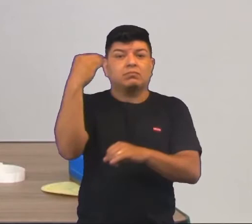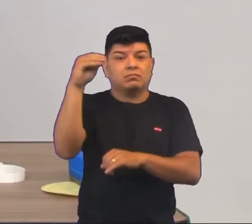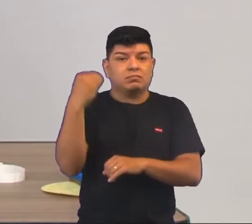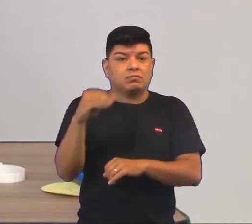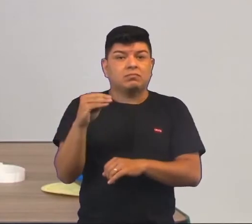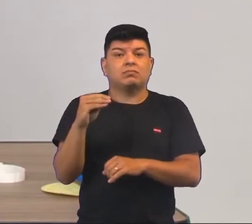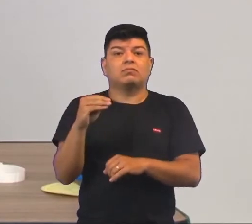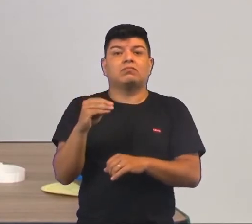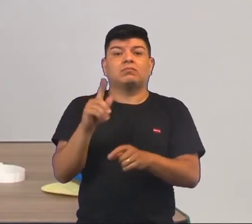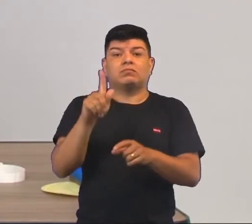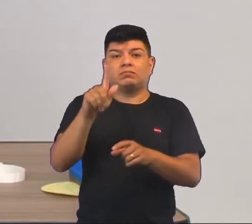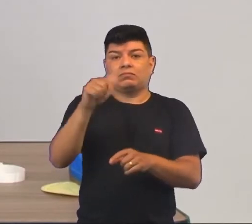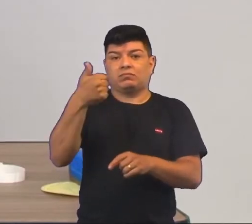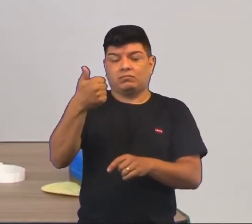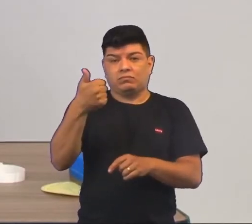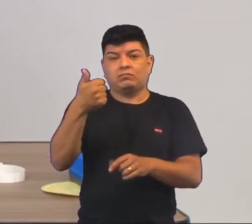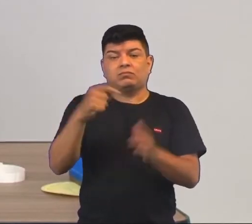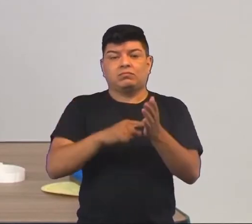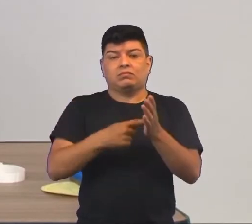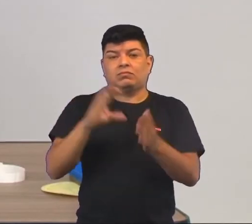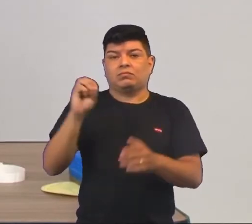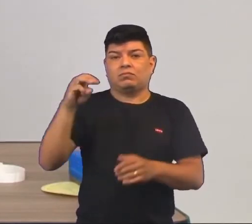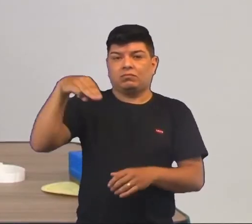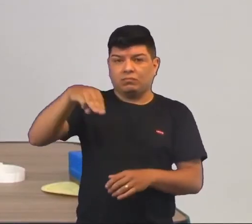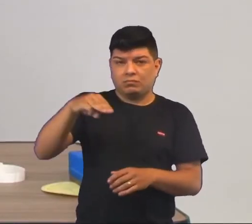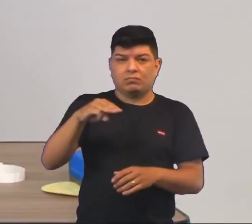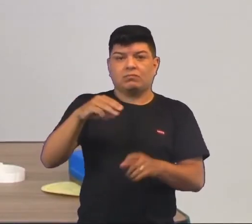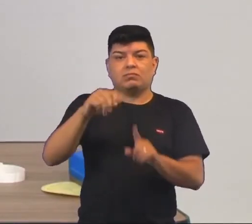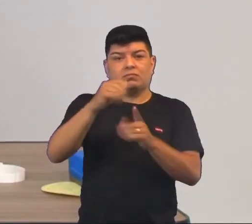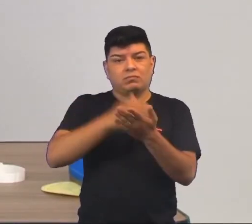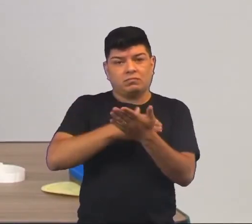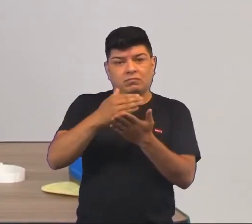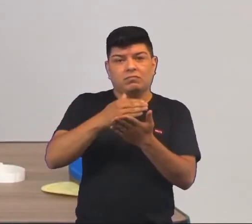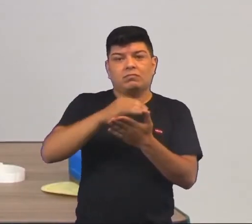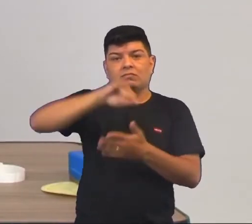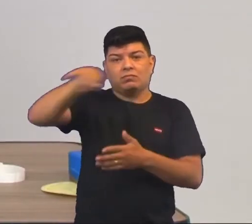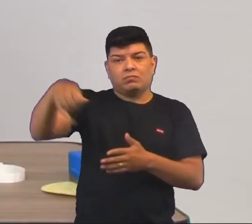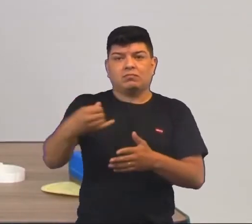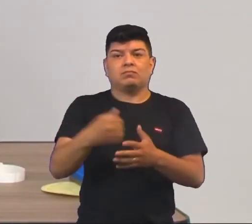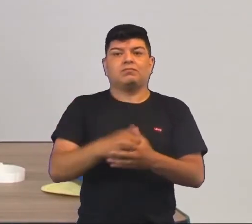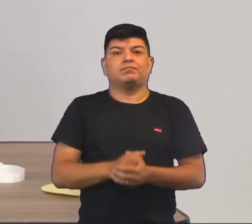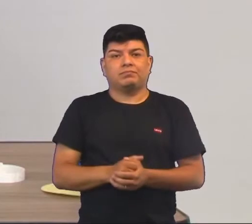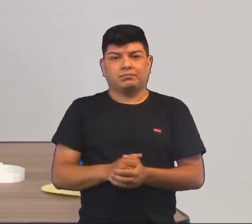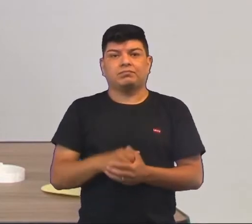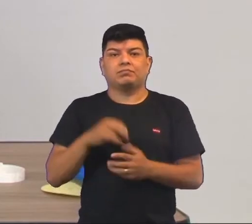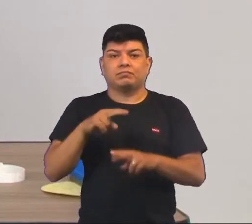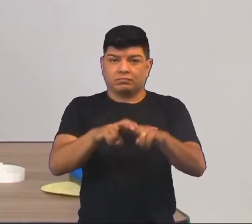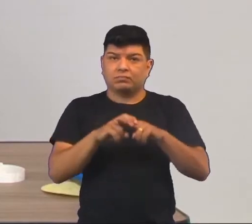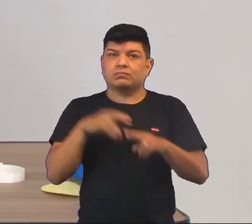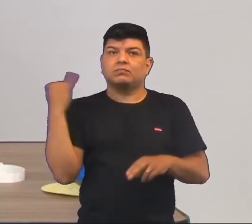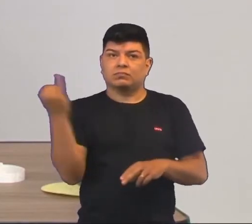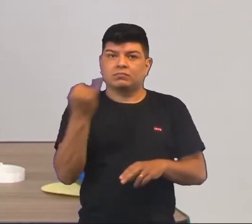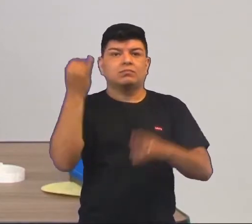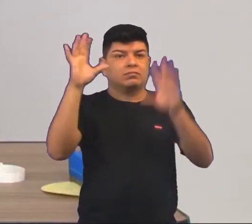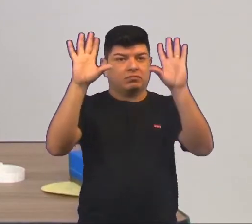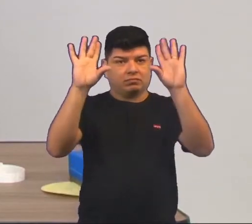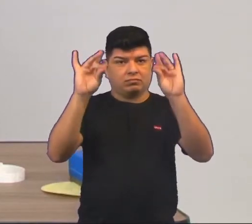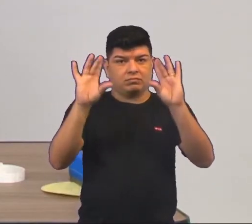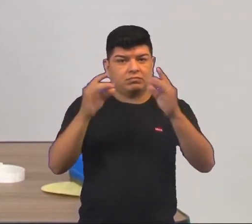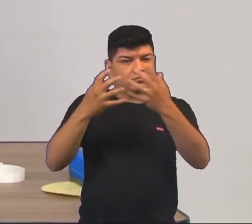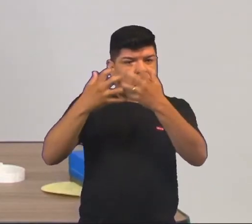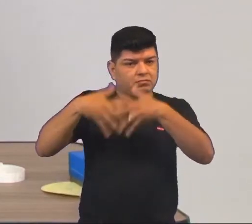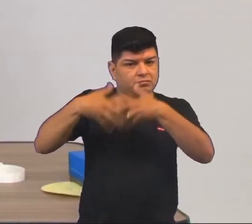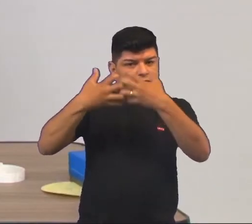no g1.com e no dia 26 de janeiro, no início do ano. Então, é importante esses detalhes para a gente não